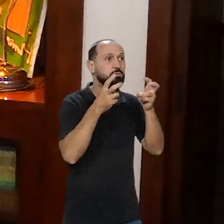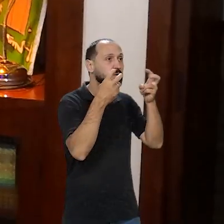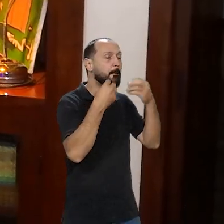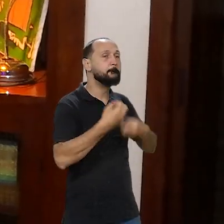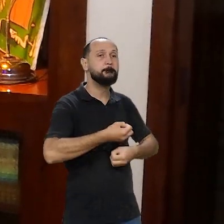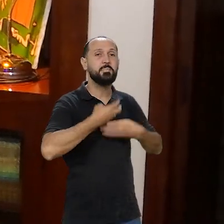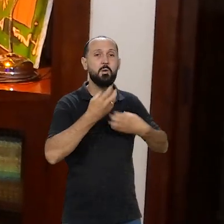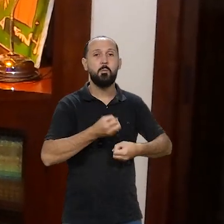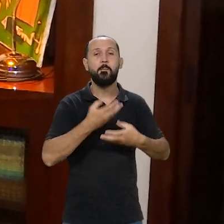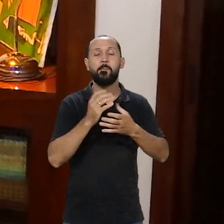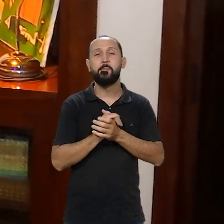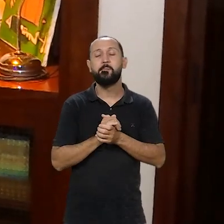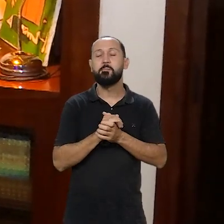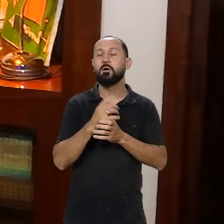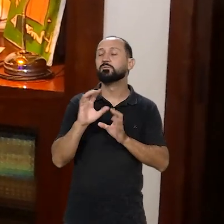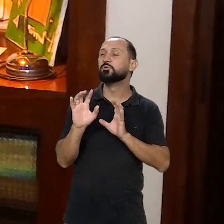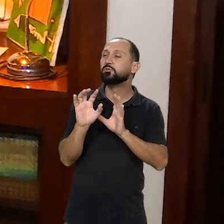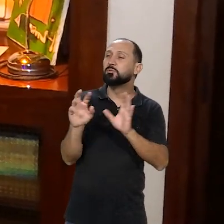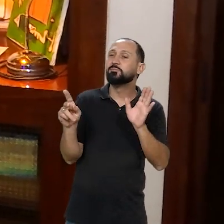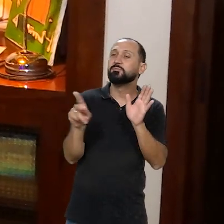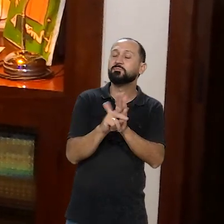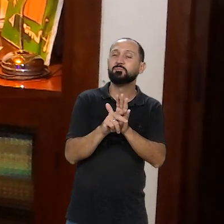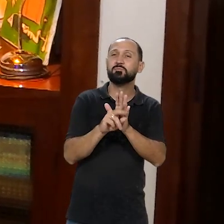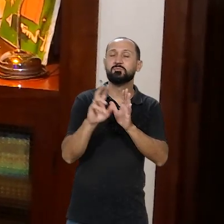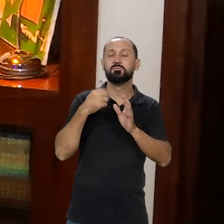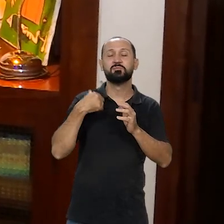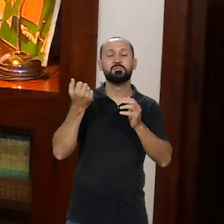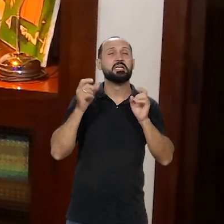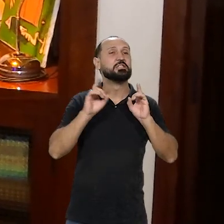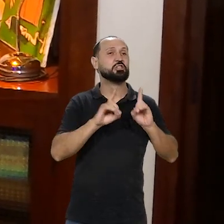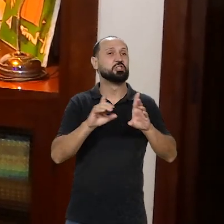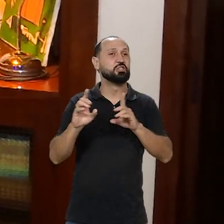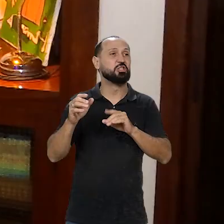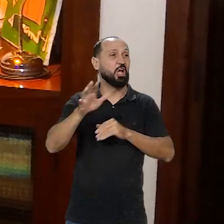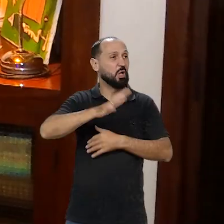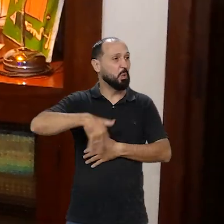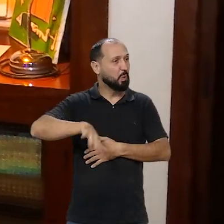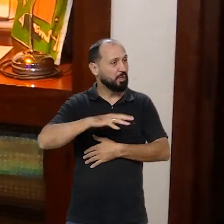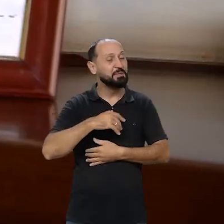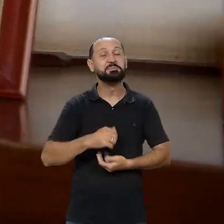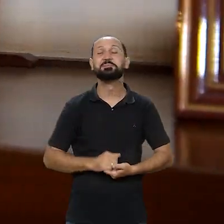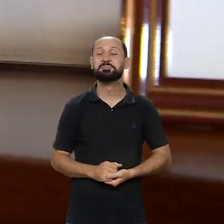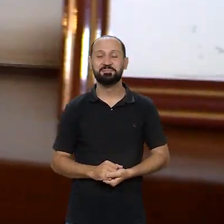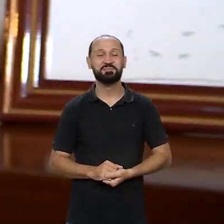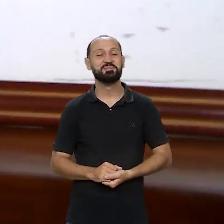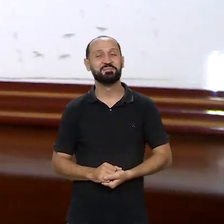absorvem as poesias de Manuel de Barros, dá um toque de ludicidade ao recinto.